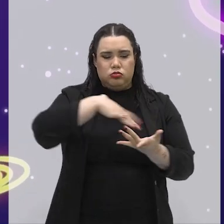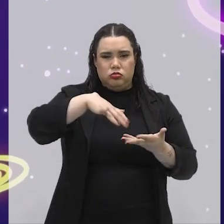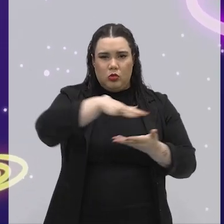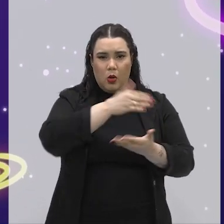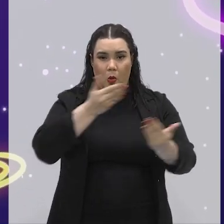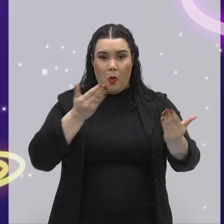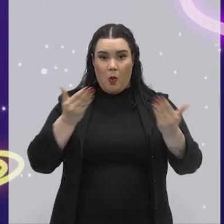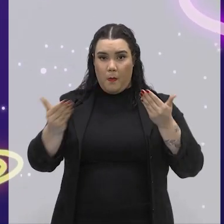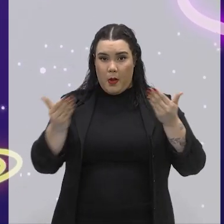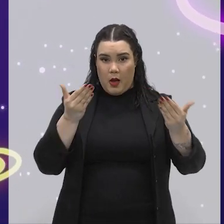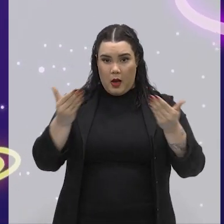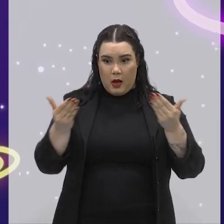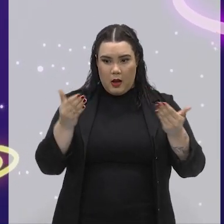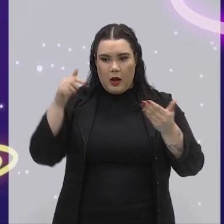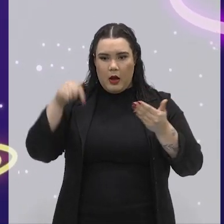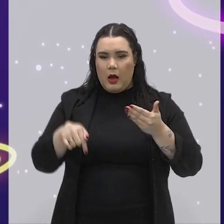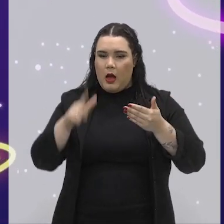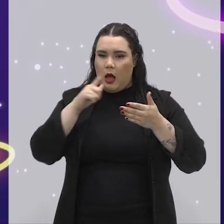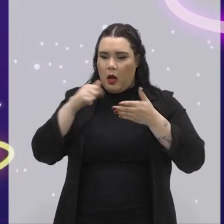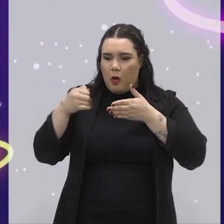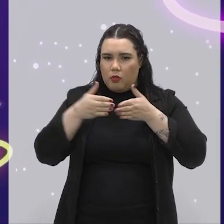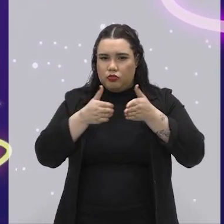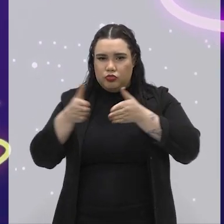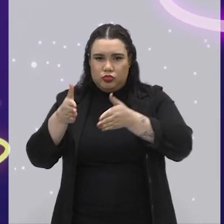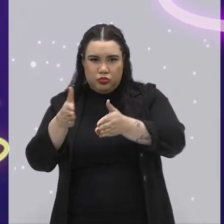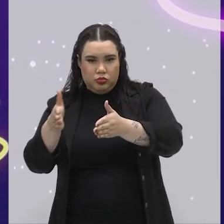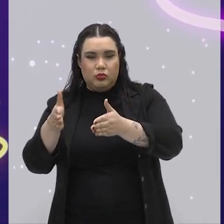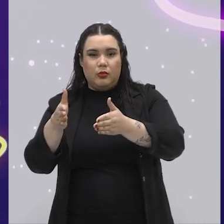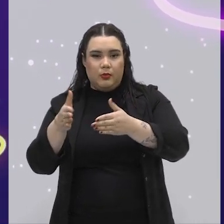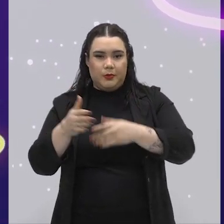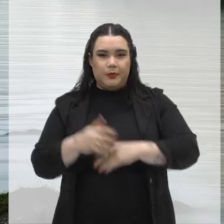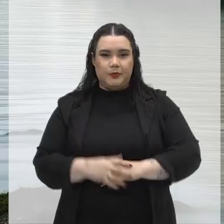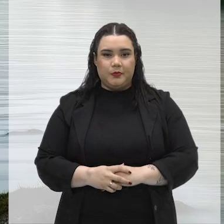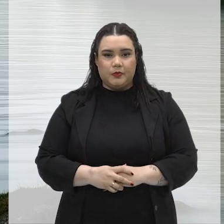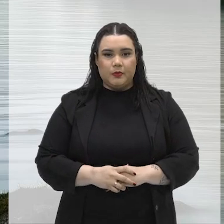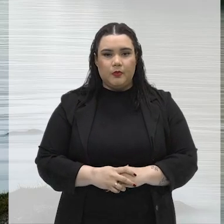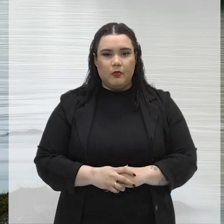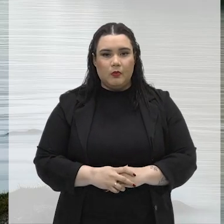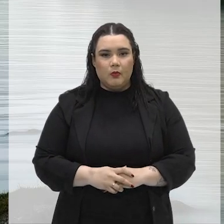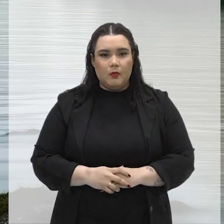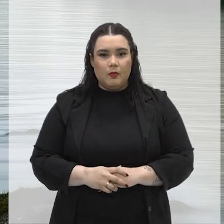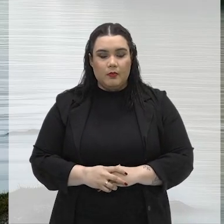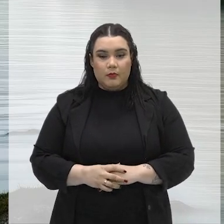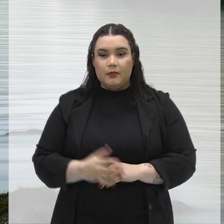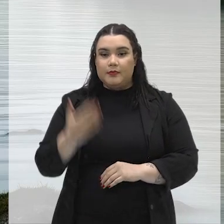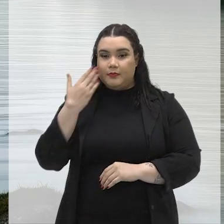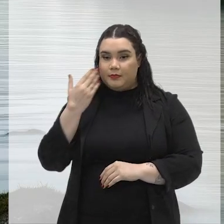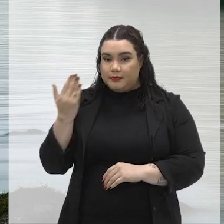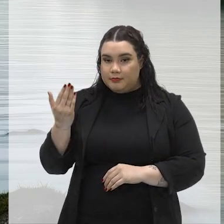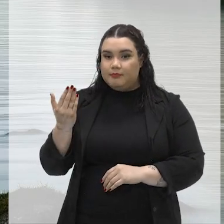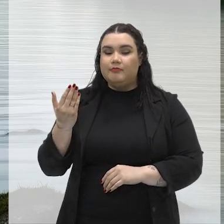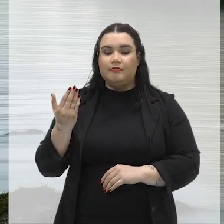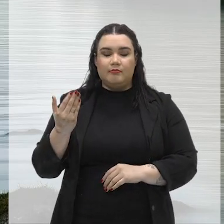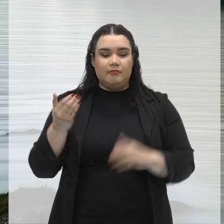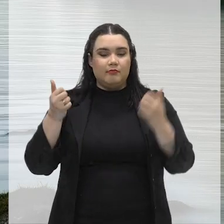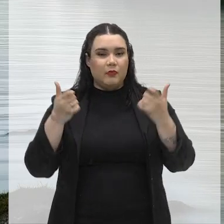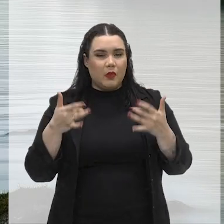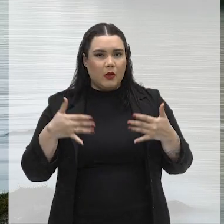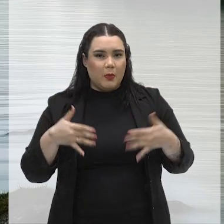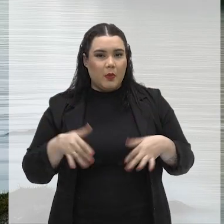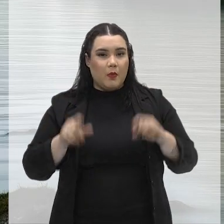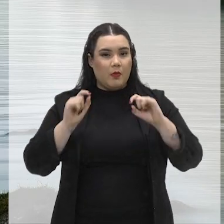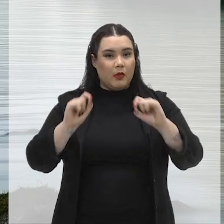teria metade de 1 milímetro. Então, pessoal, vocês viram aí que se